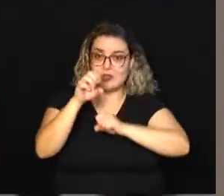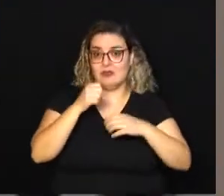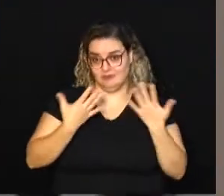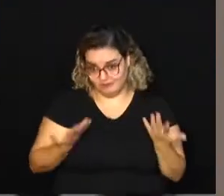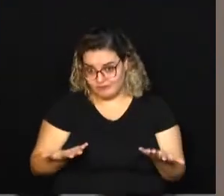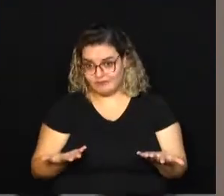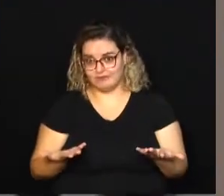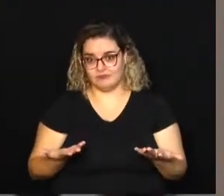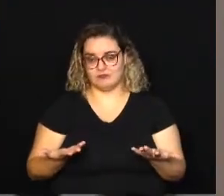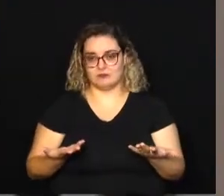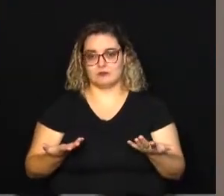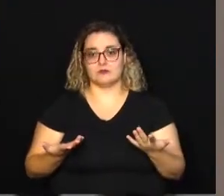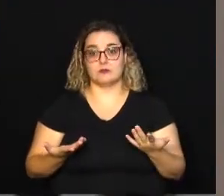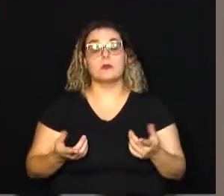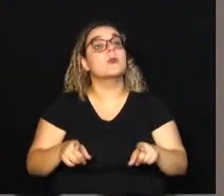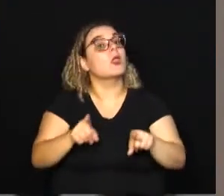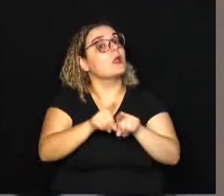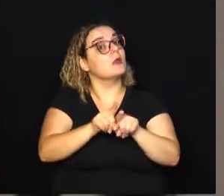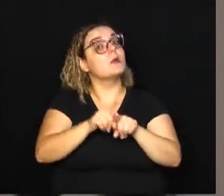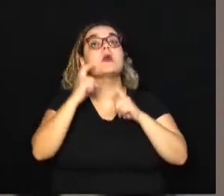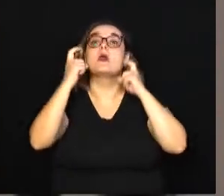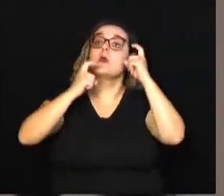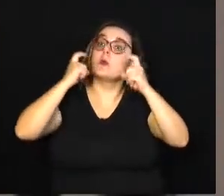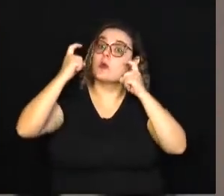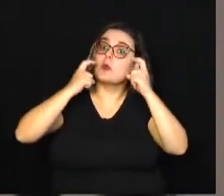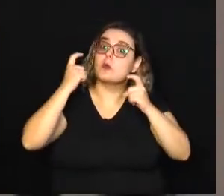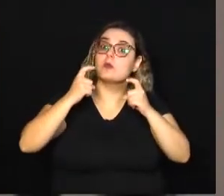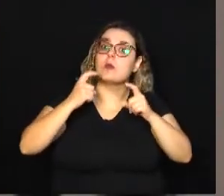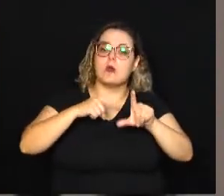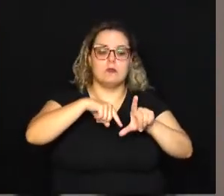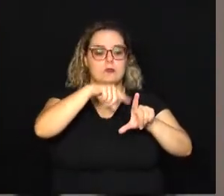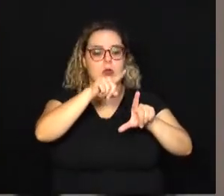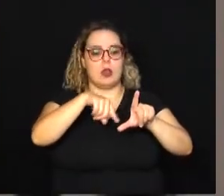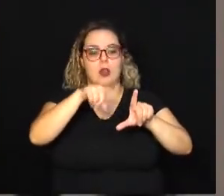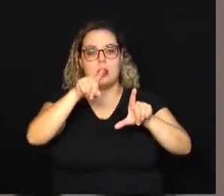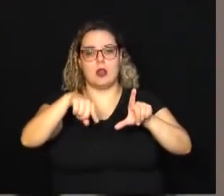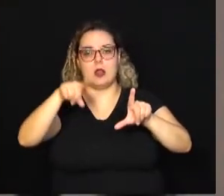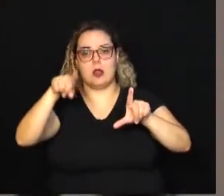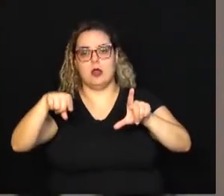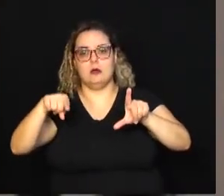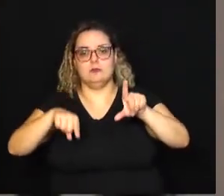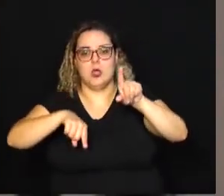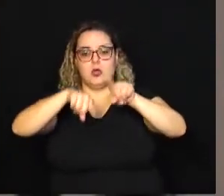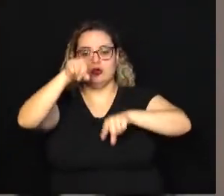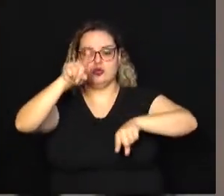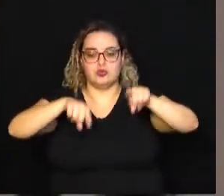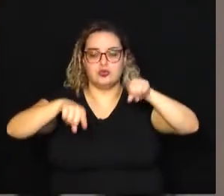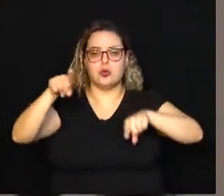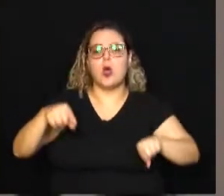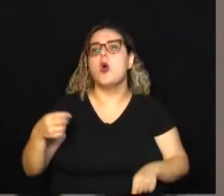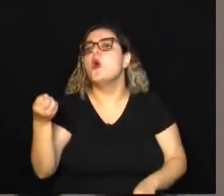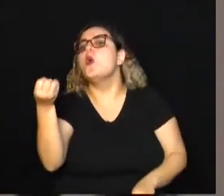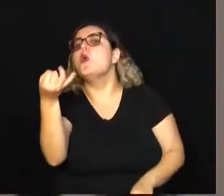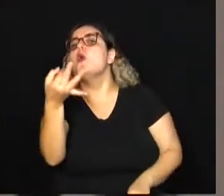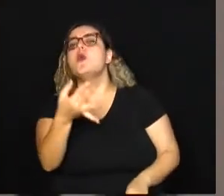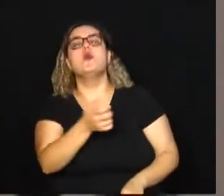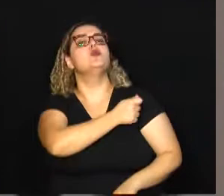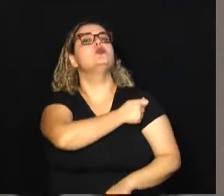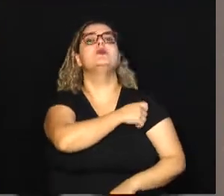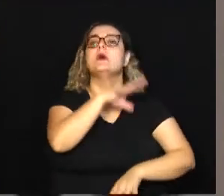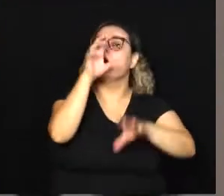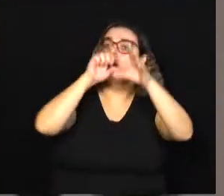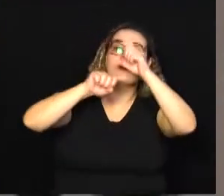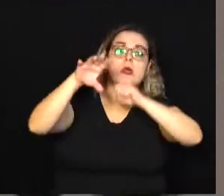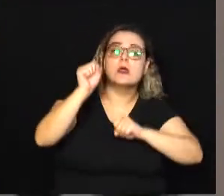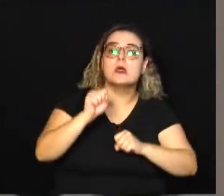além de tudo isso, a preocupação por uma avaliação. quanto que os alunos aprenderam ou deixaram de aprender.